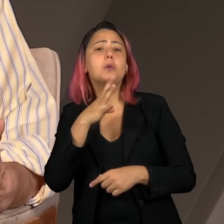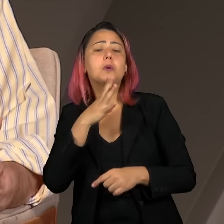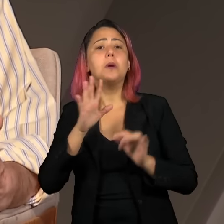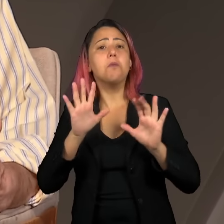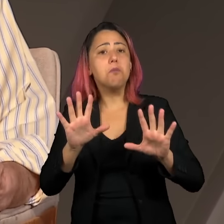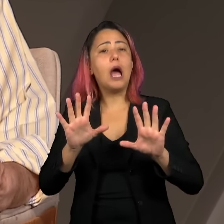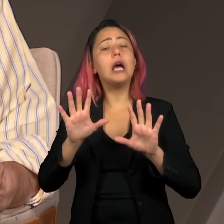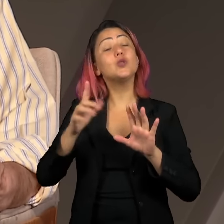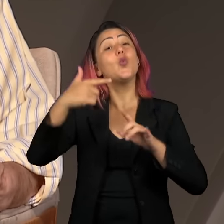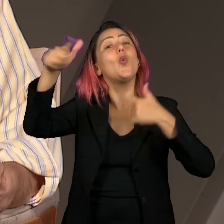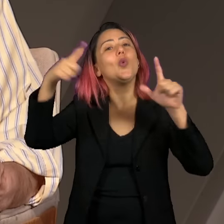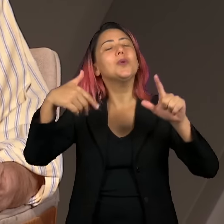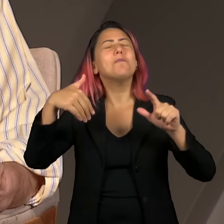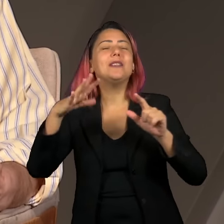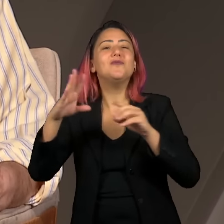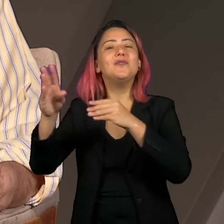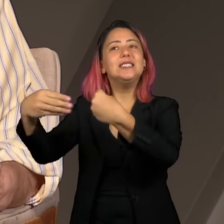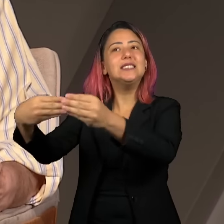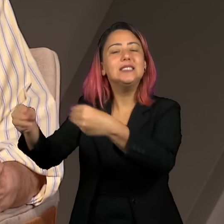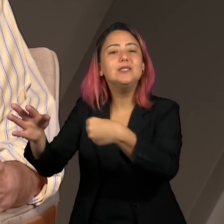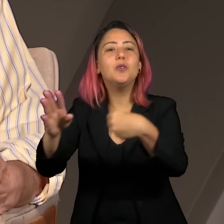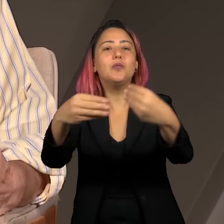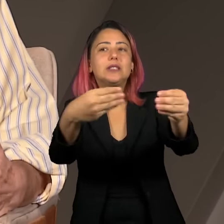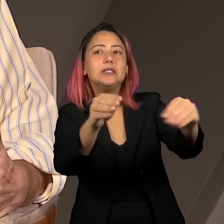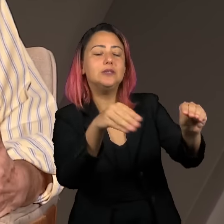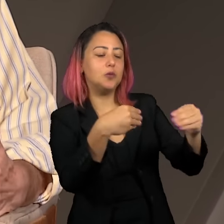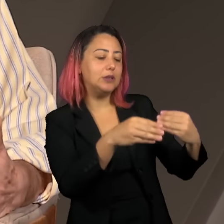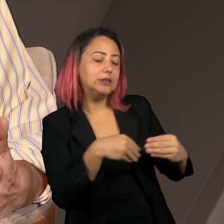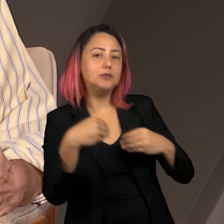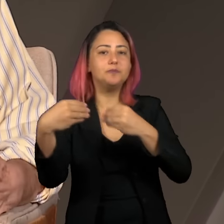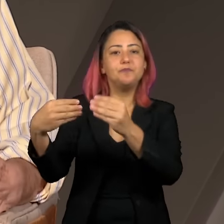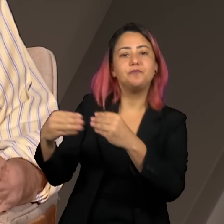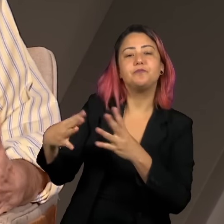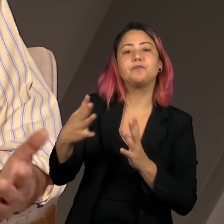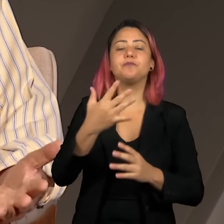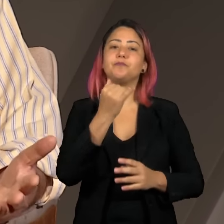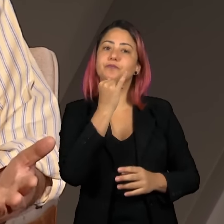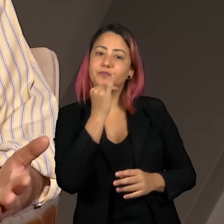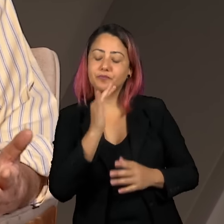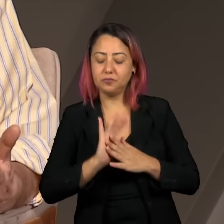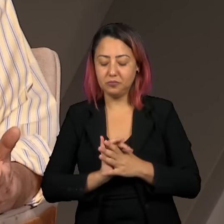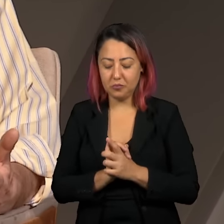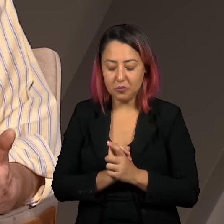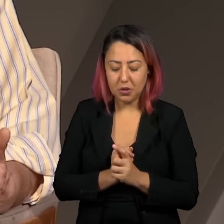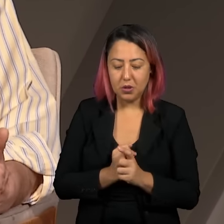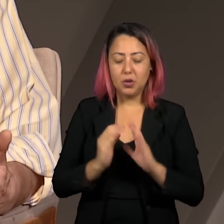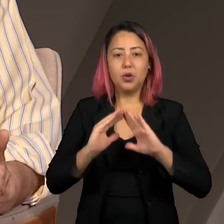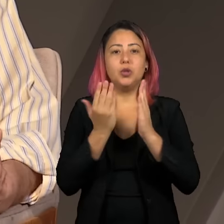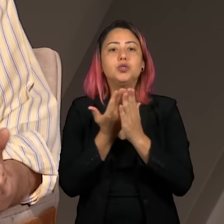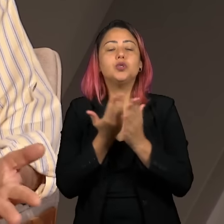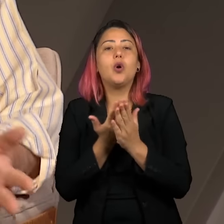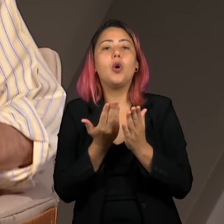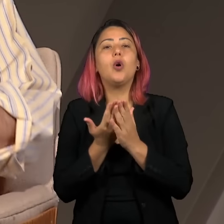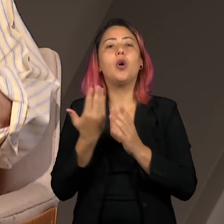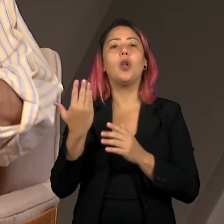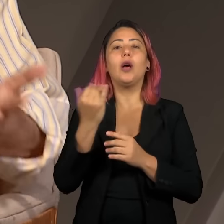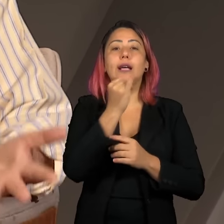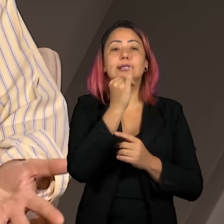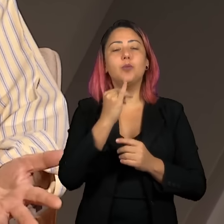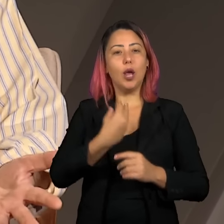de flexibilidade né Você pode por exemplo numa escola que nem tinha escola da